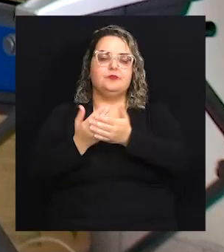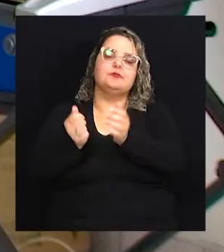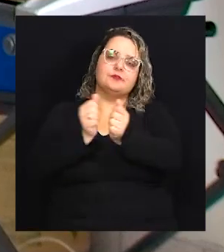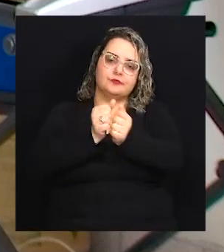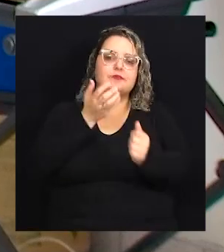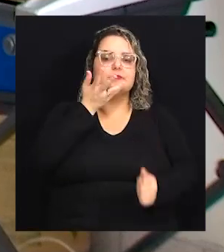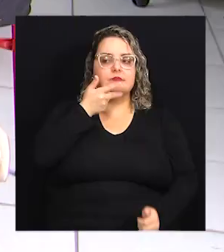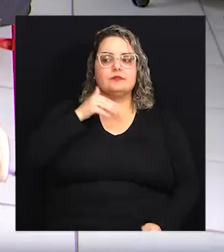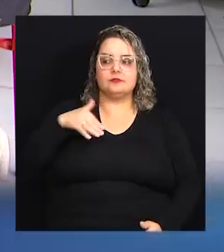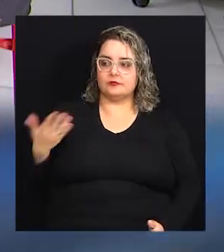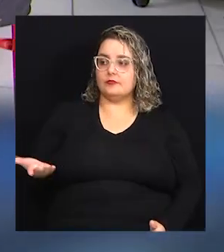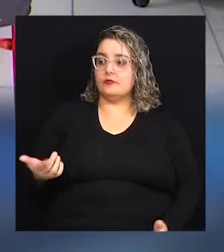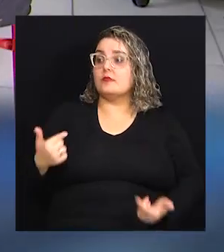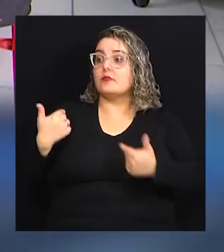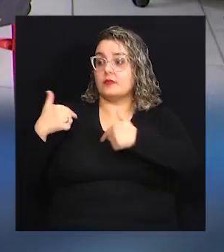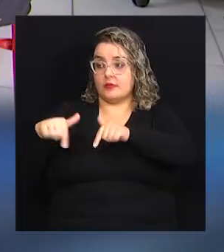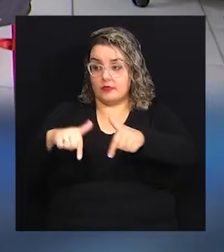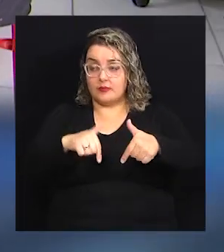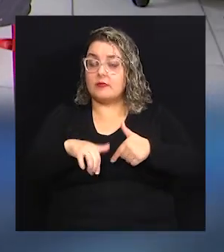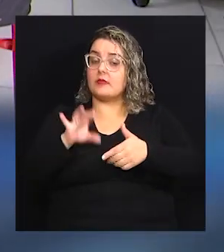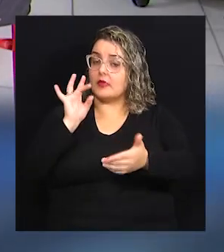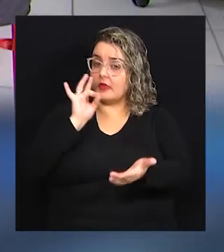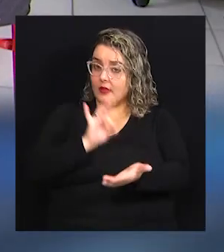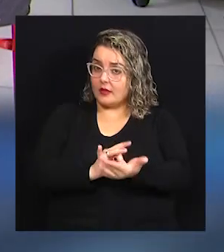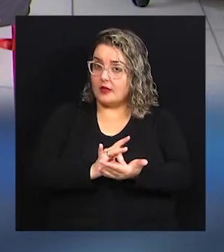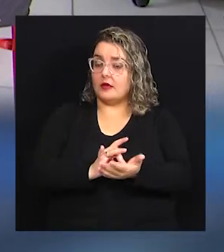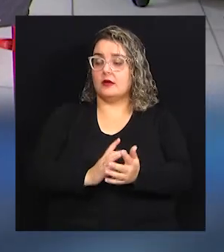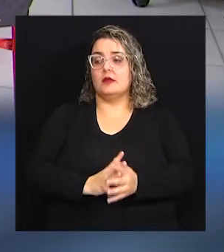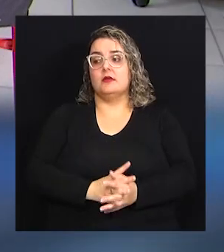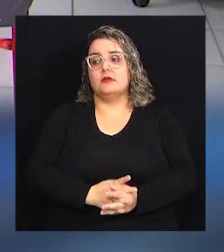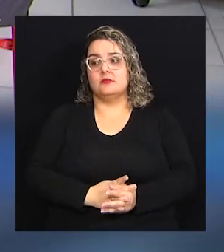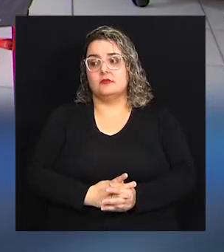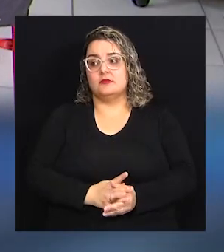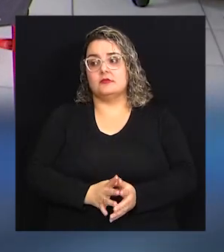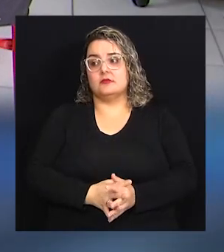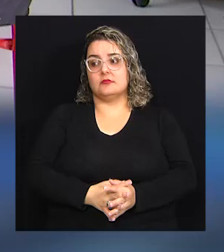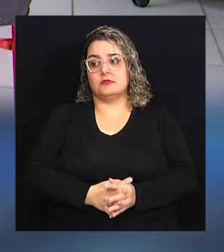aula com as crianças. É um trabalho realmente